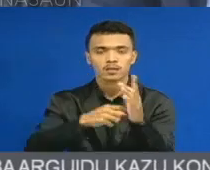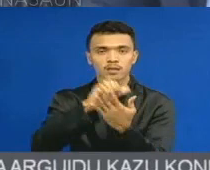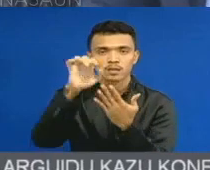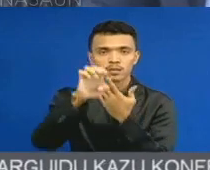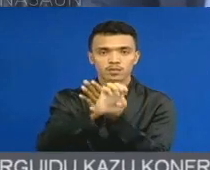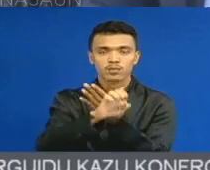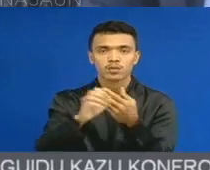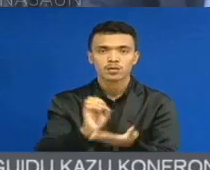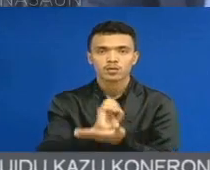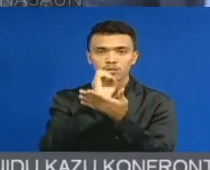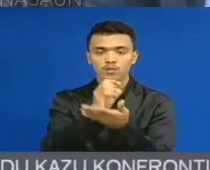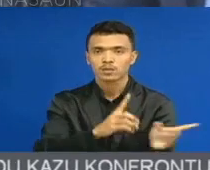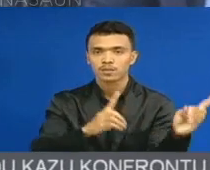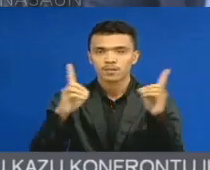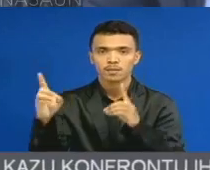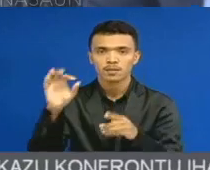ne